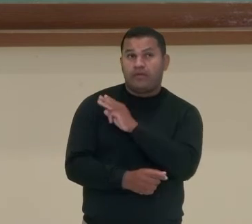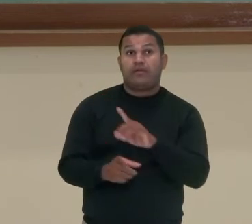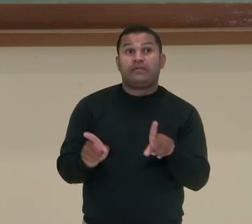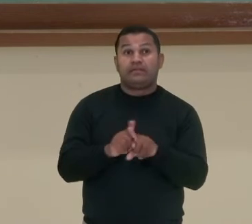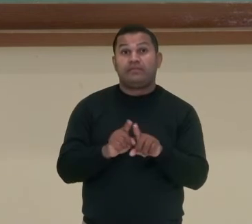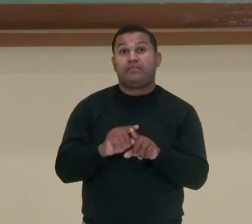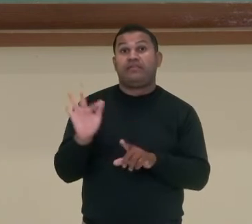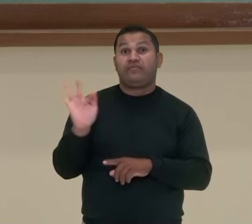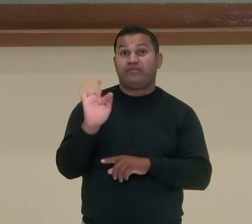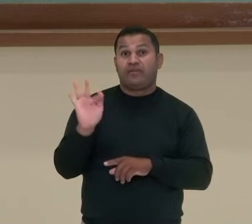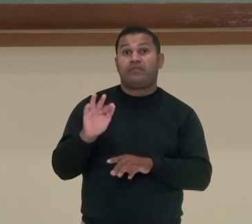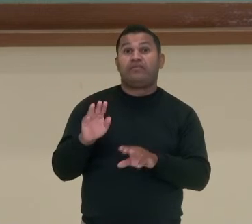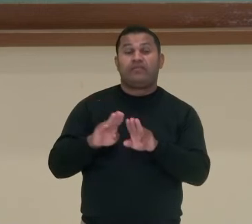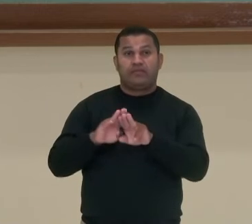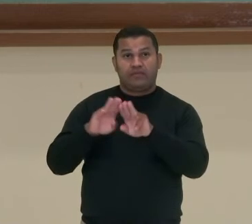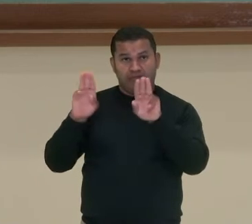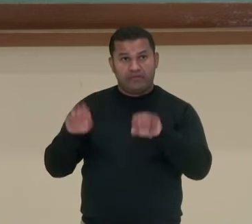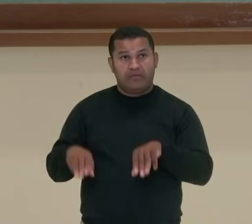Olha que bacana.